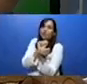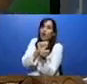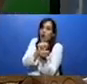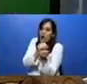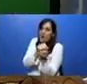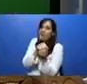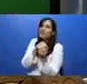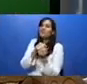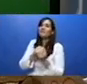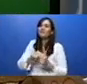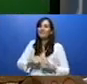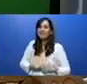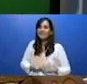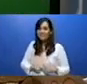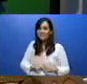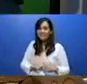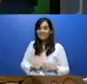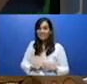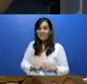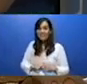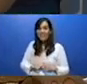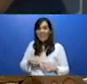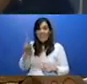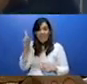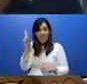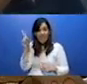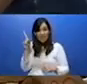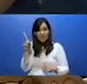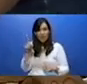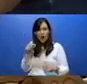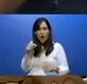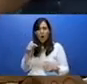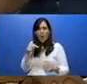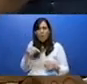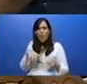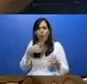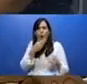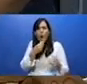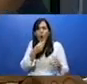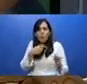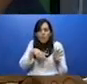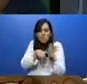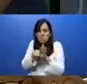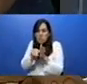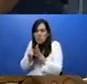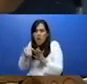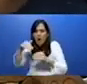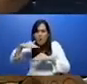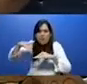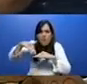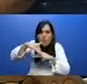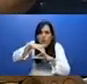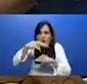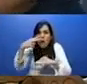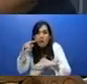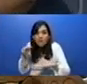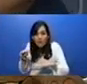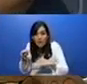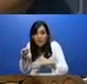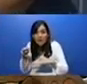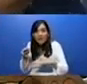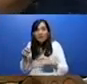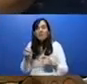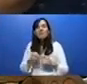tá? E estudando os fósseis desse animal, os paleontólogos estudaram os fósseis para saber que esse animal